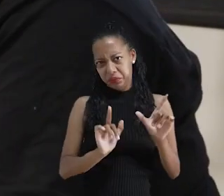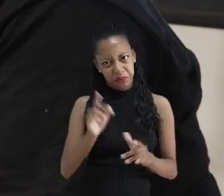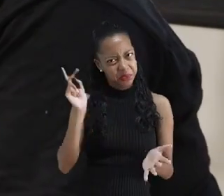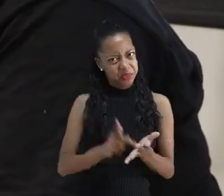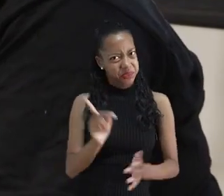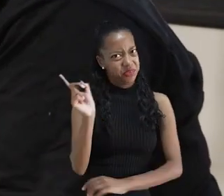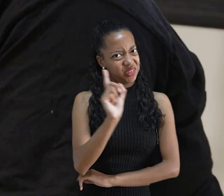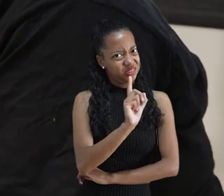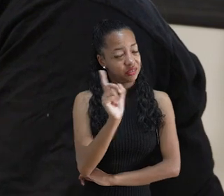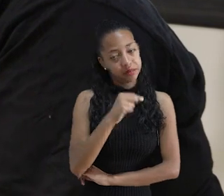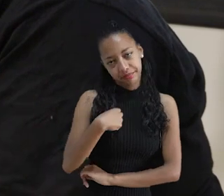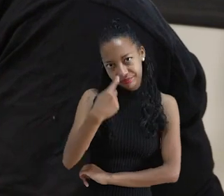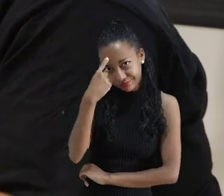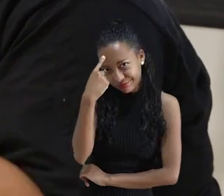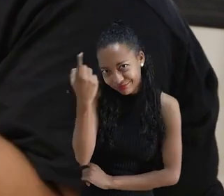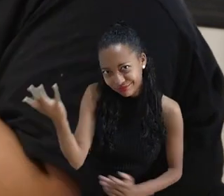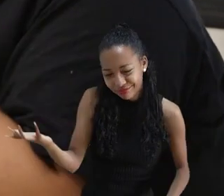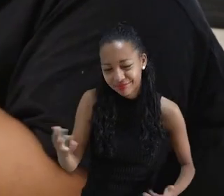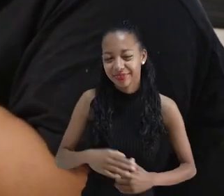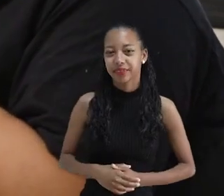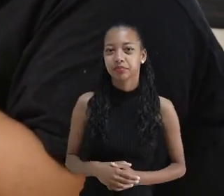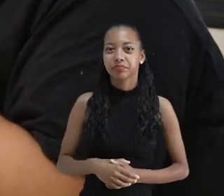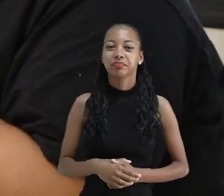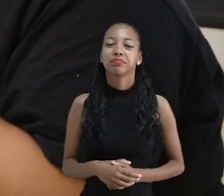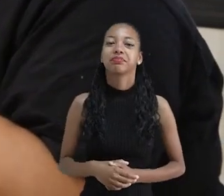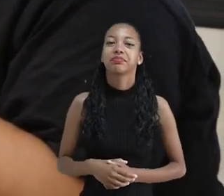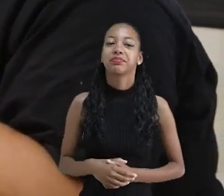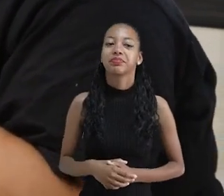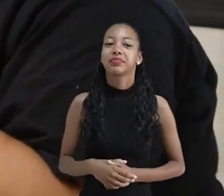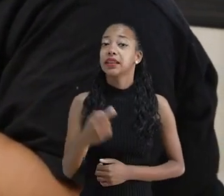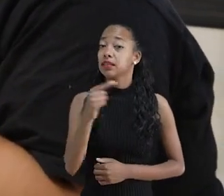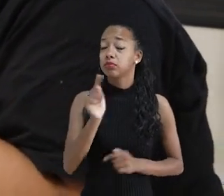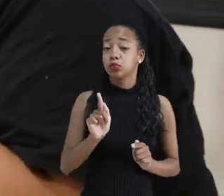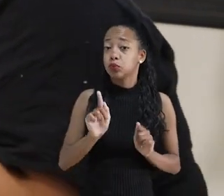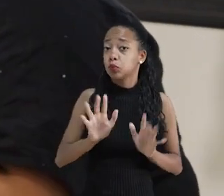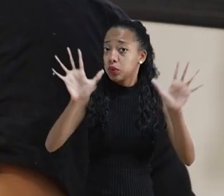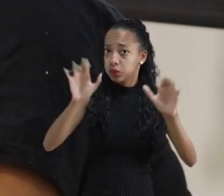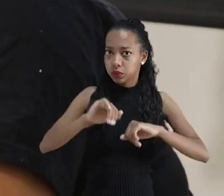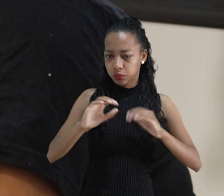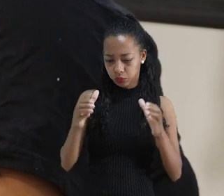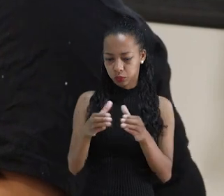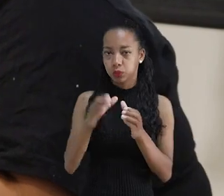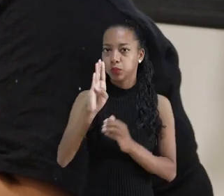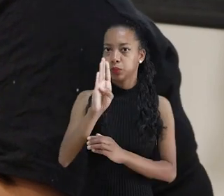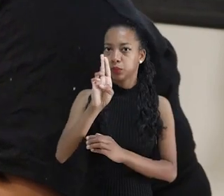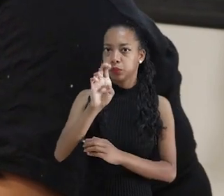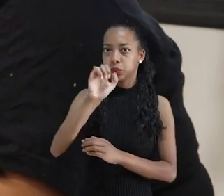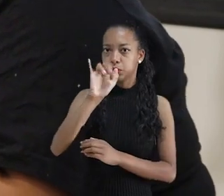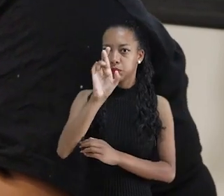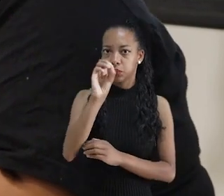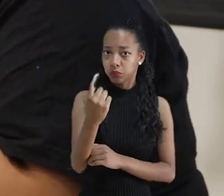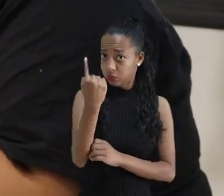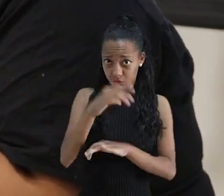eh e em Guarulhos nós temos também diversos outros coletivos né Não só aoiro